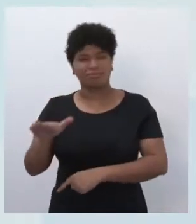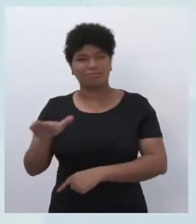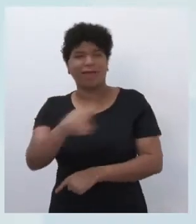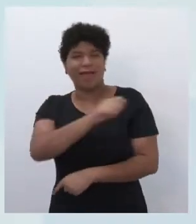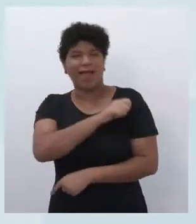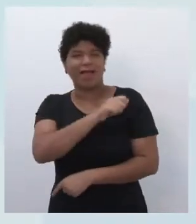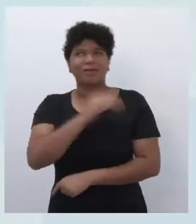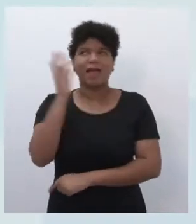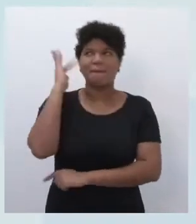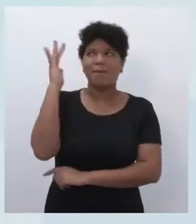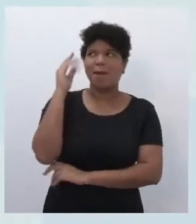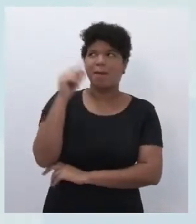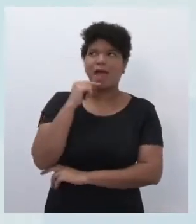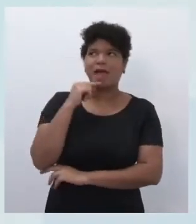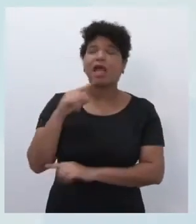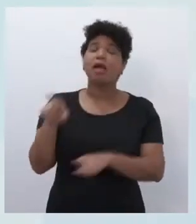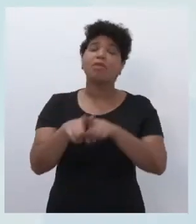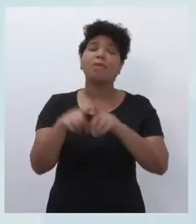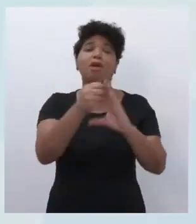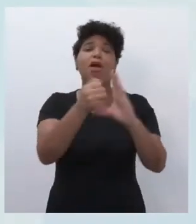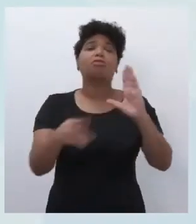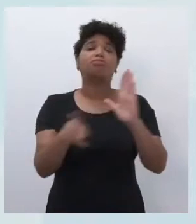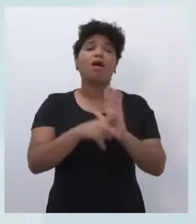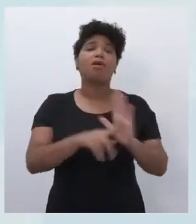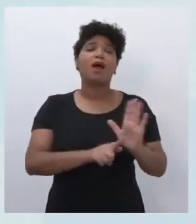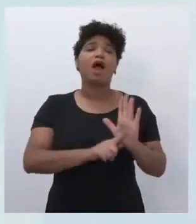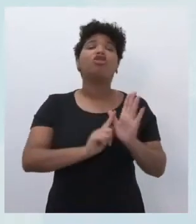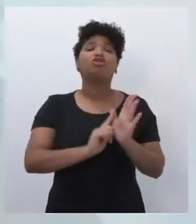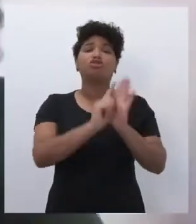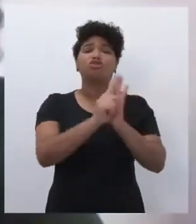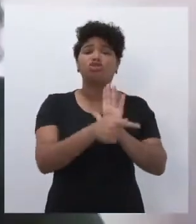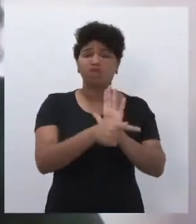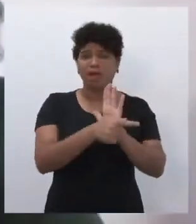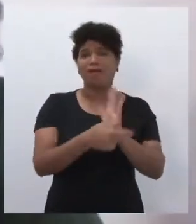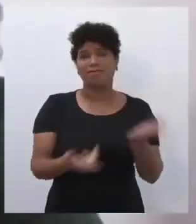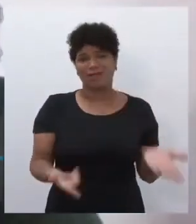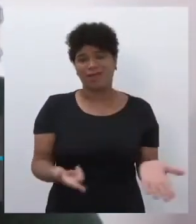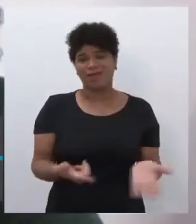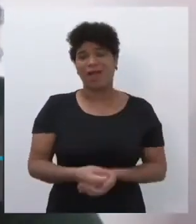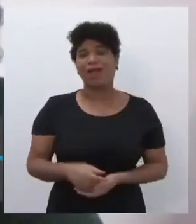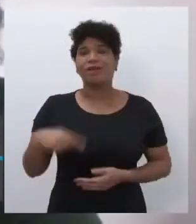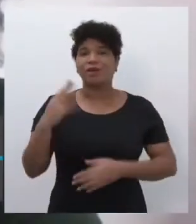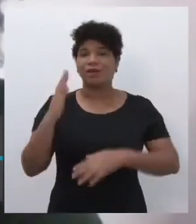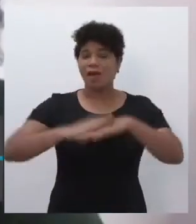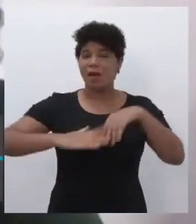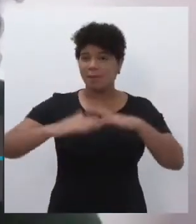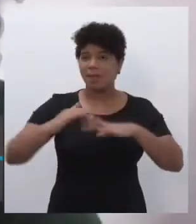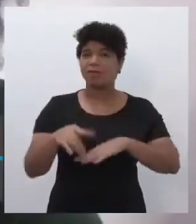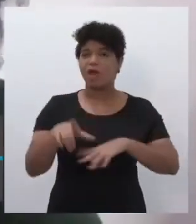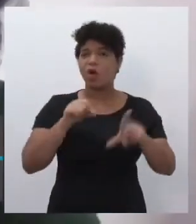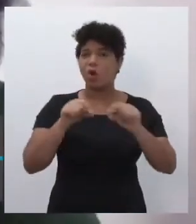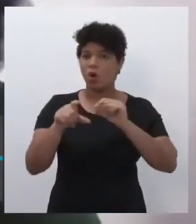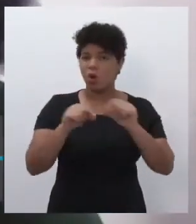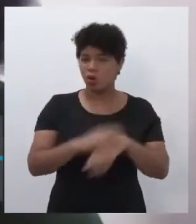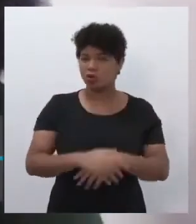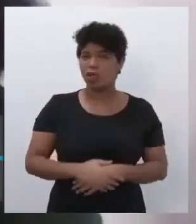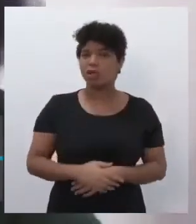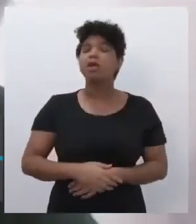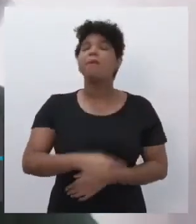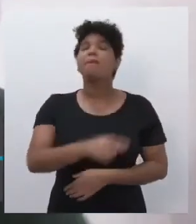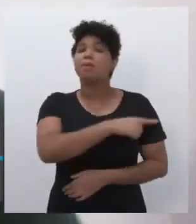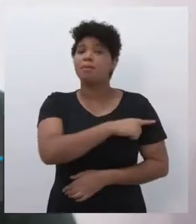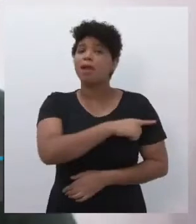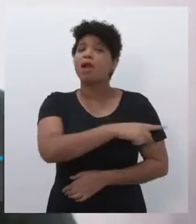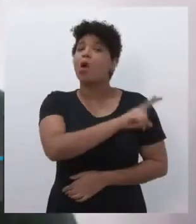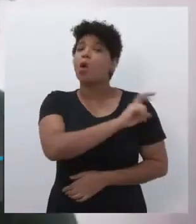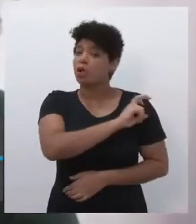e as características do gênero. Vale lembrar que essa habilidade que a gente escolheu, ela vai do primeiro ao quinto